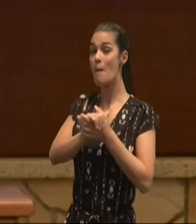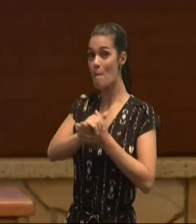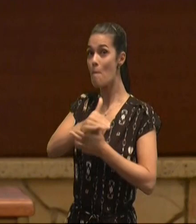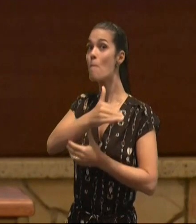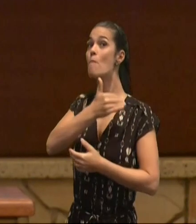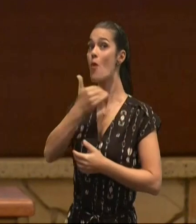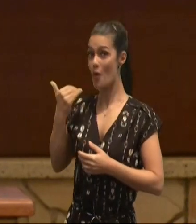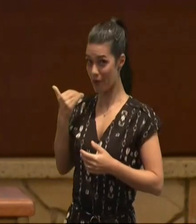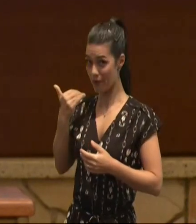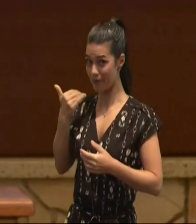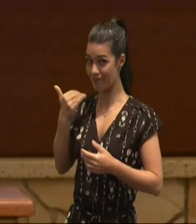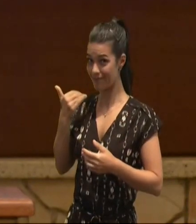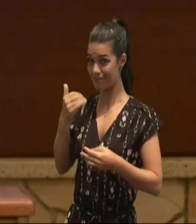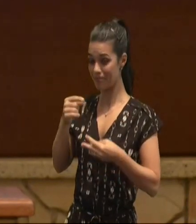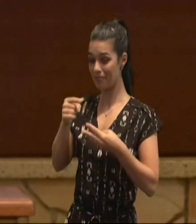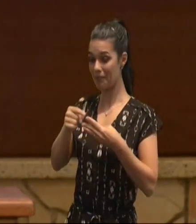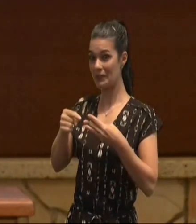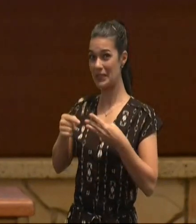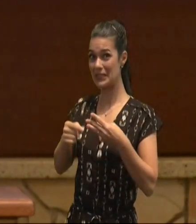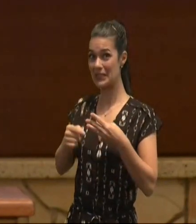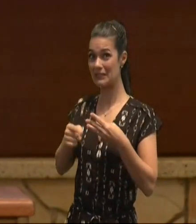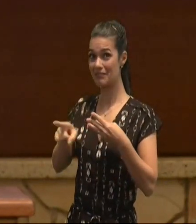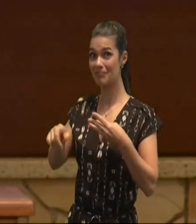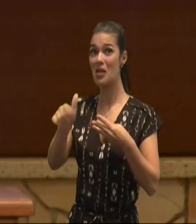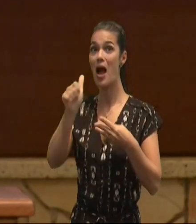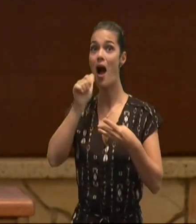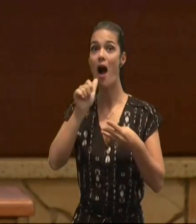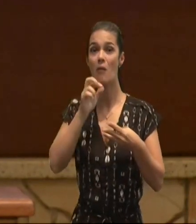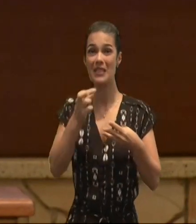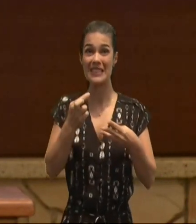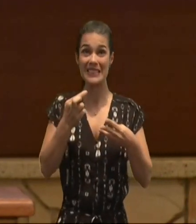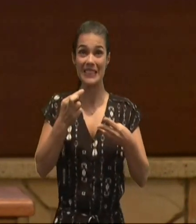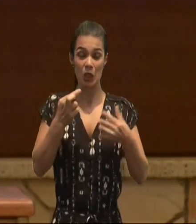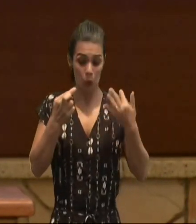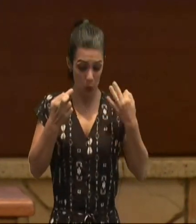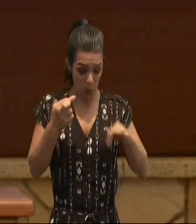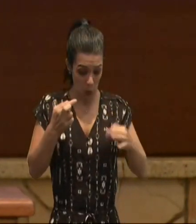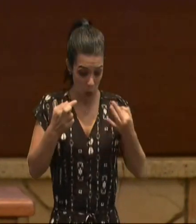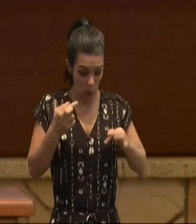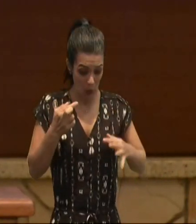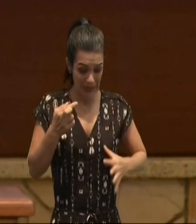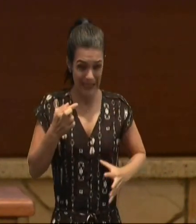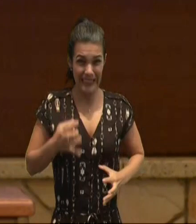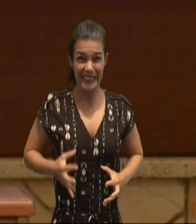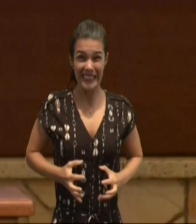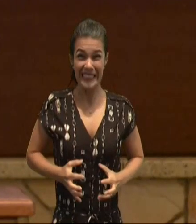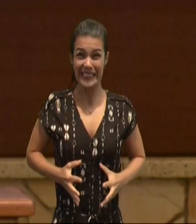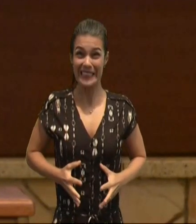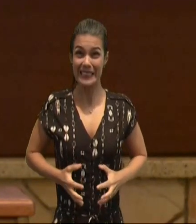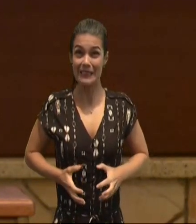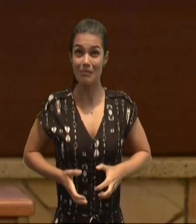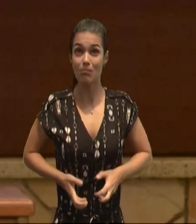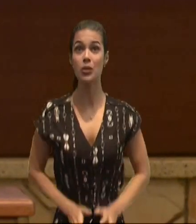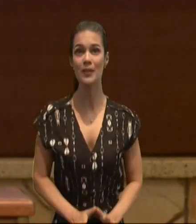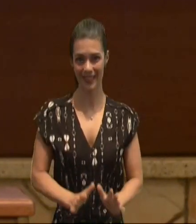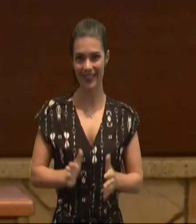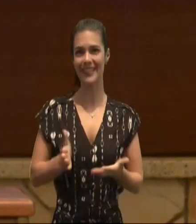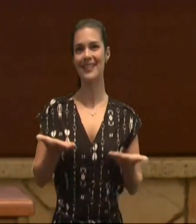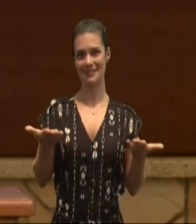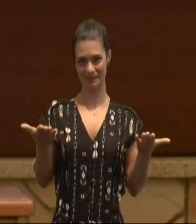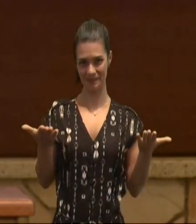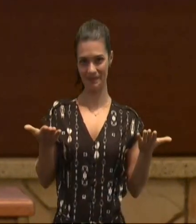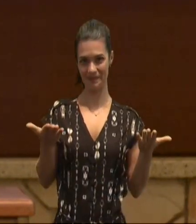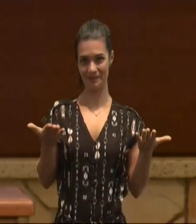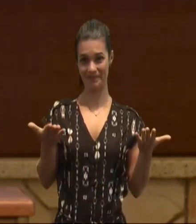Senhor que ela começou a sentir fortes dores de parto, vindo a dar à luz o menino.